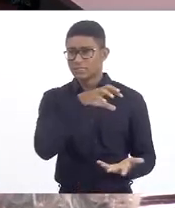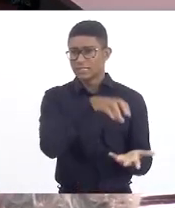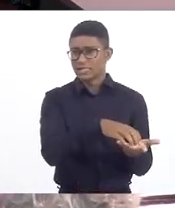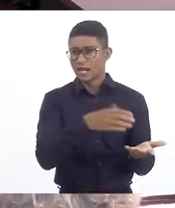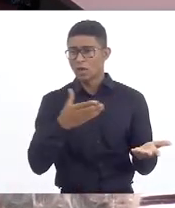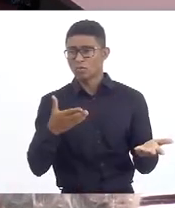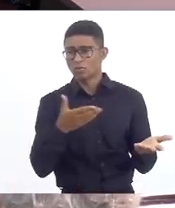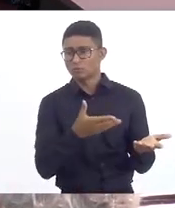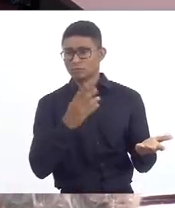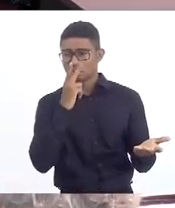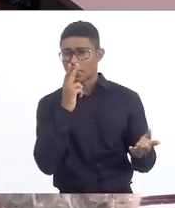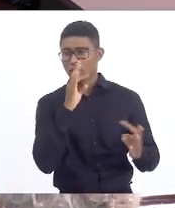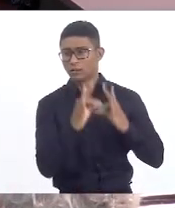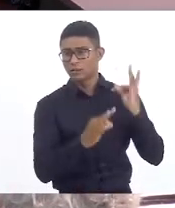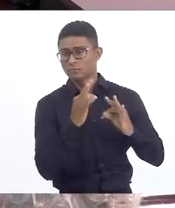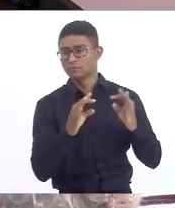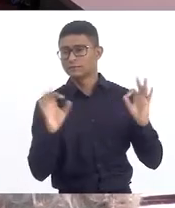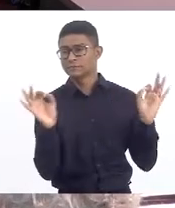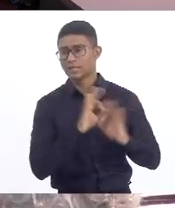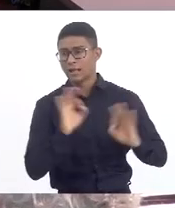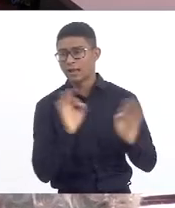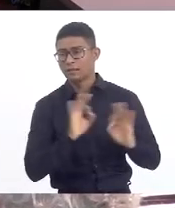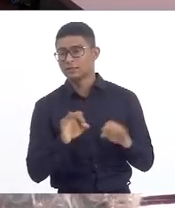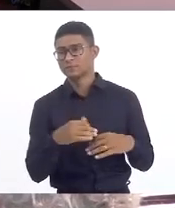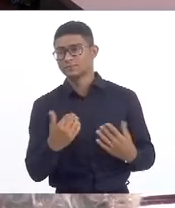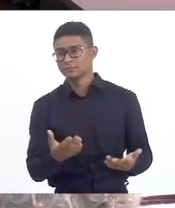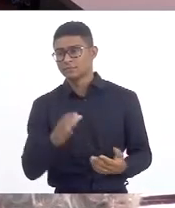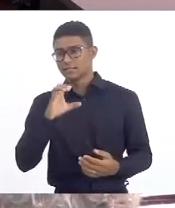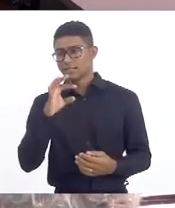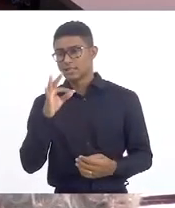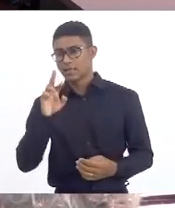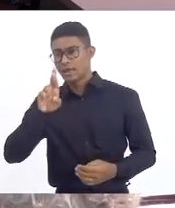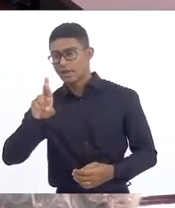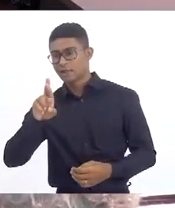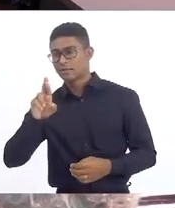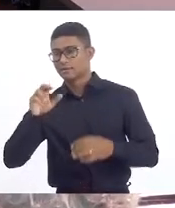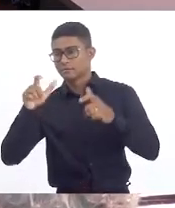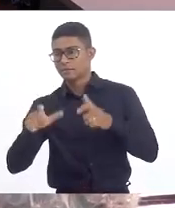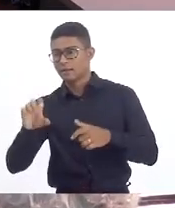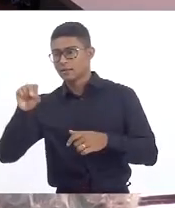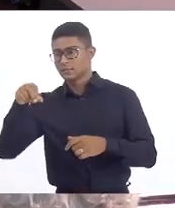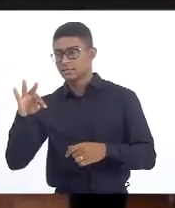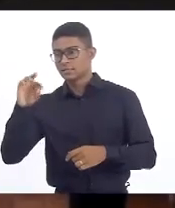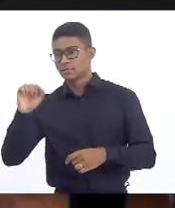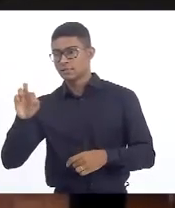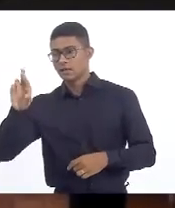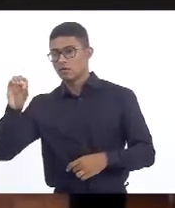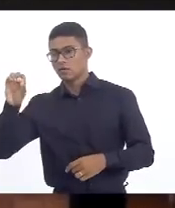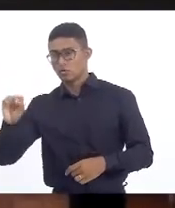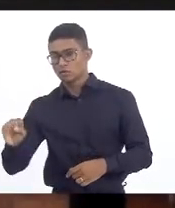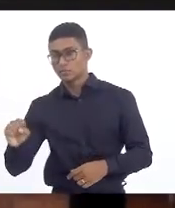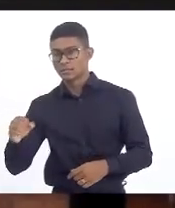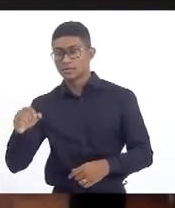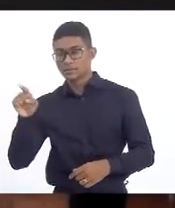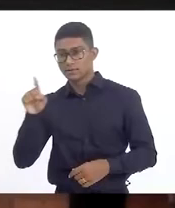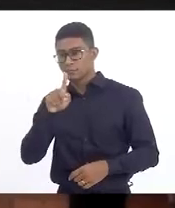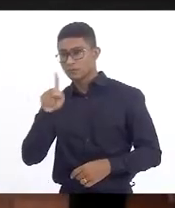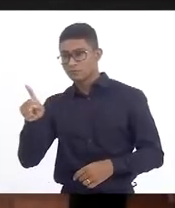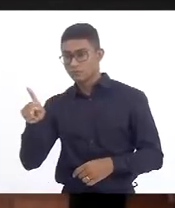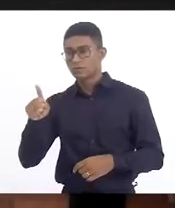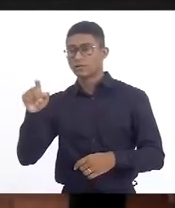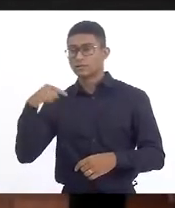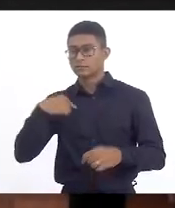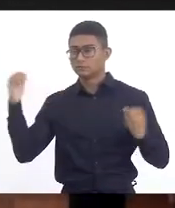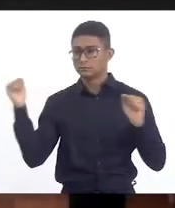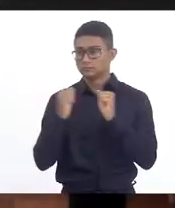nada, enterra tudo em cima do aquífero Piranema, que é a CTR Santa Rosa. O professor Adacto, estava eu e ele lá, eu tenho isso tudo filmado. Eles inauguraram